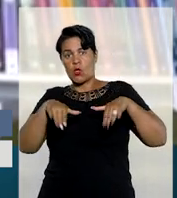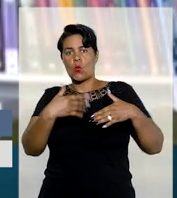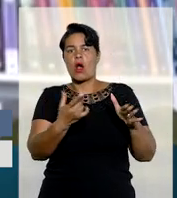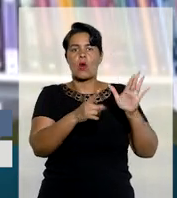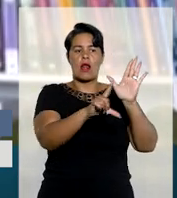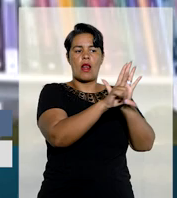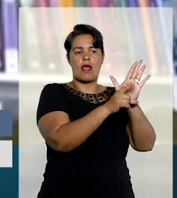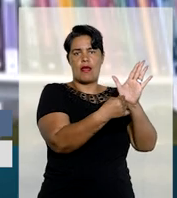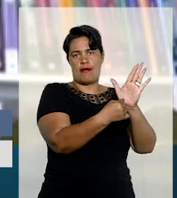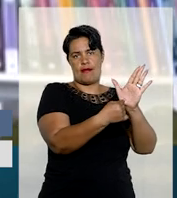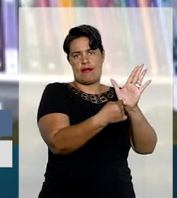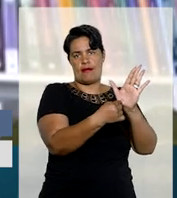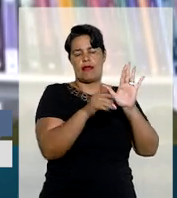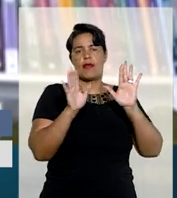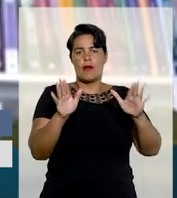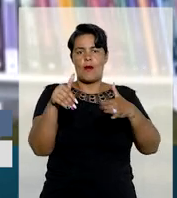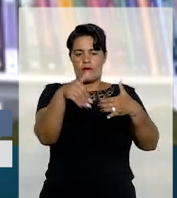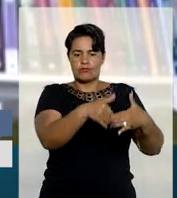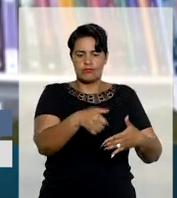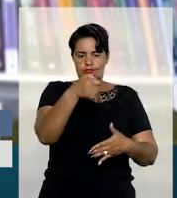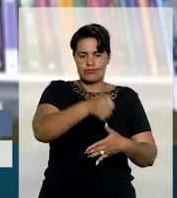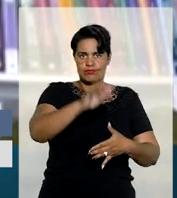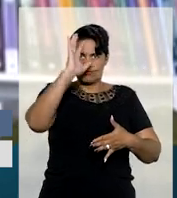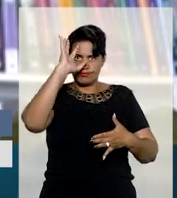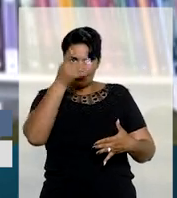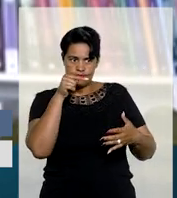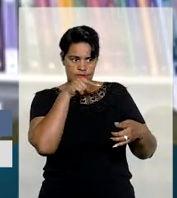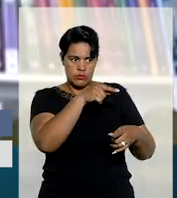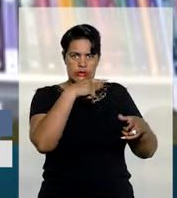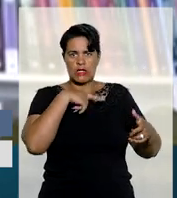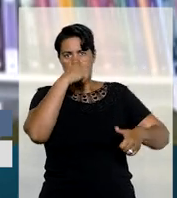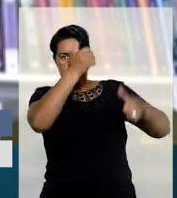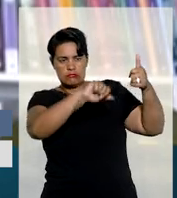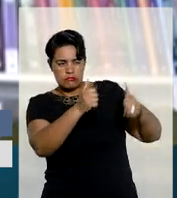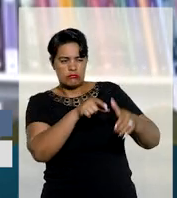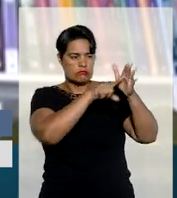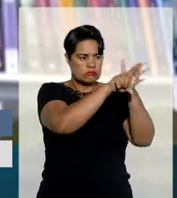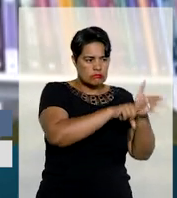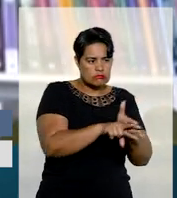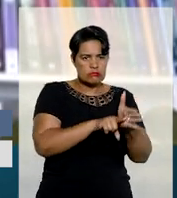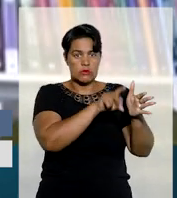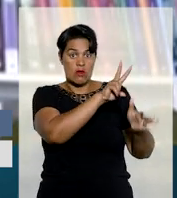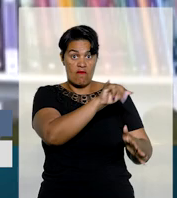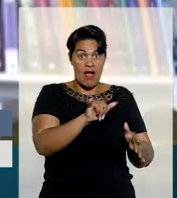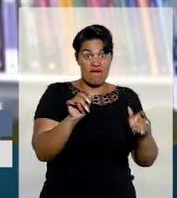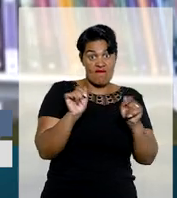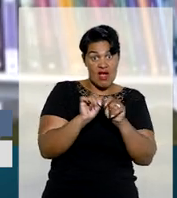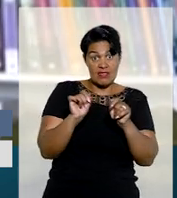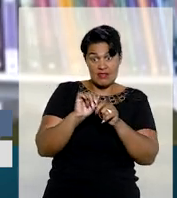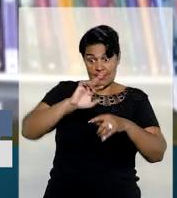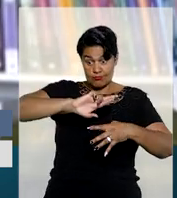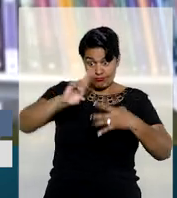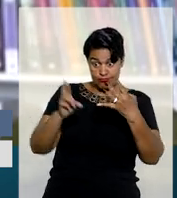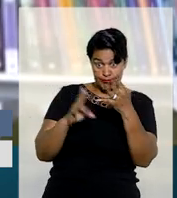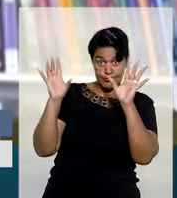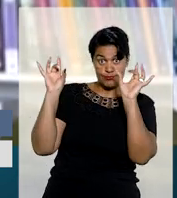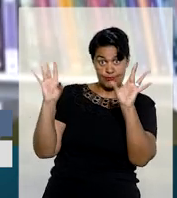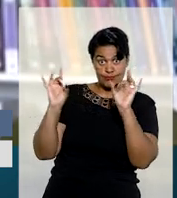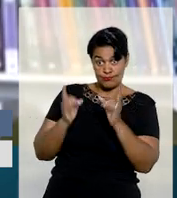lei nas vias ordinárias, né? Então, aquele acórdão de que se recorre, aquela decisão que vai ser objeto do recurso especial e do